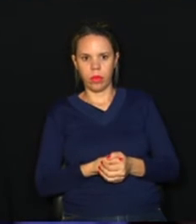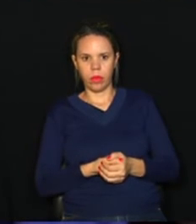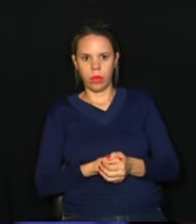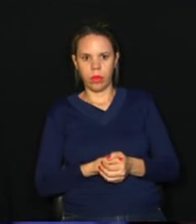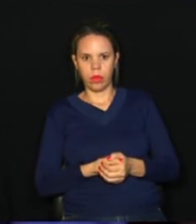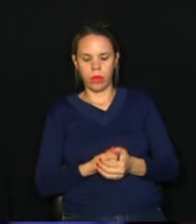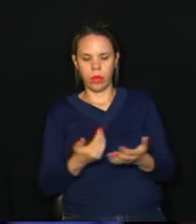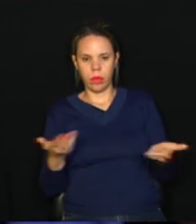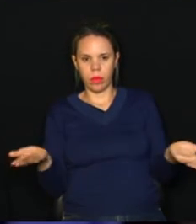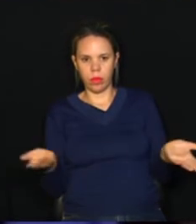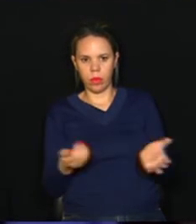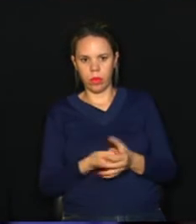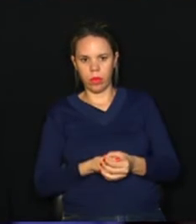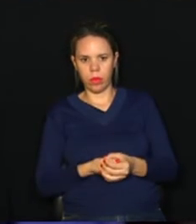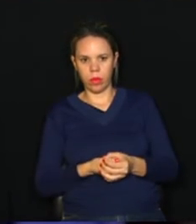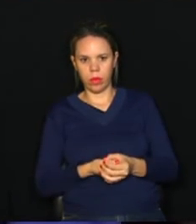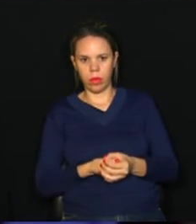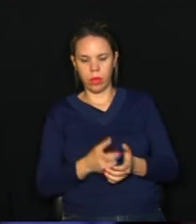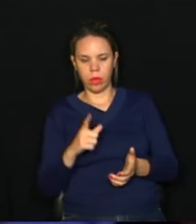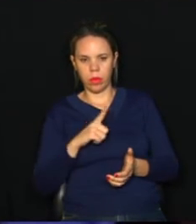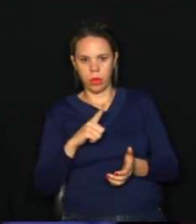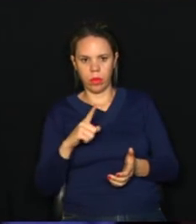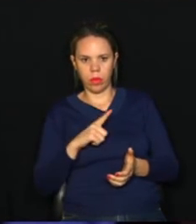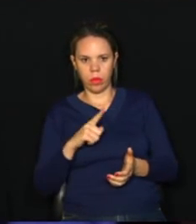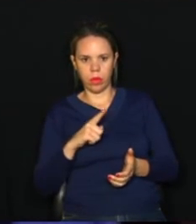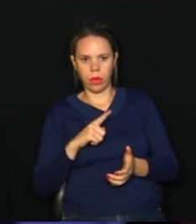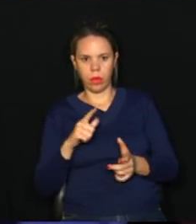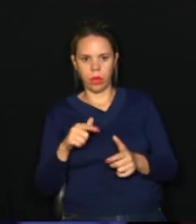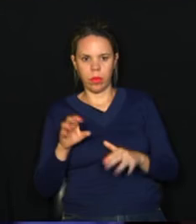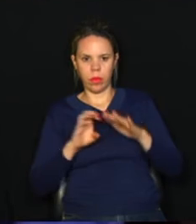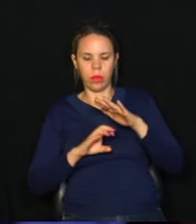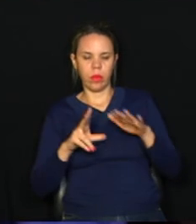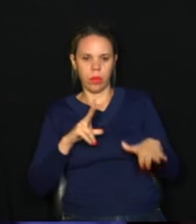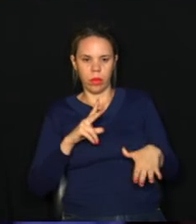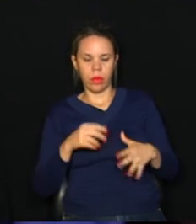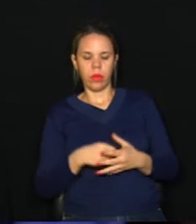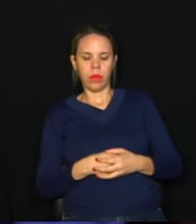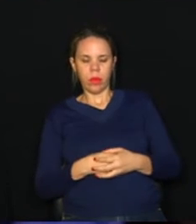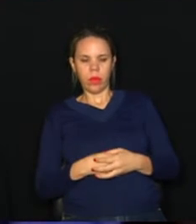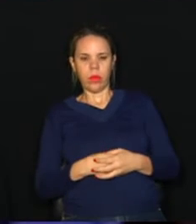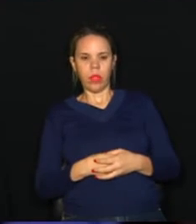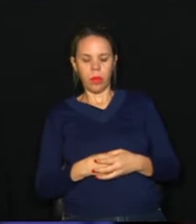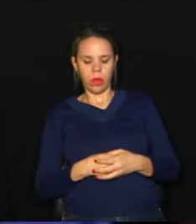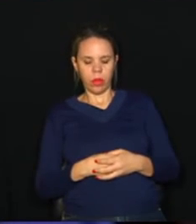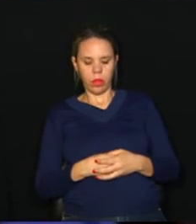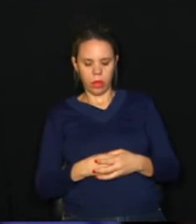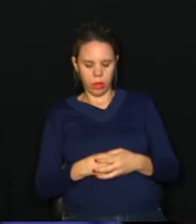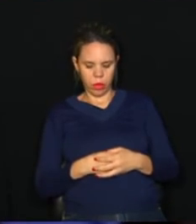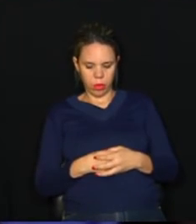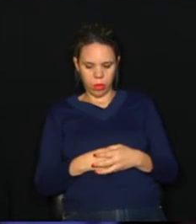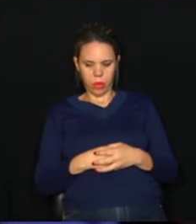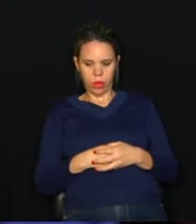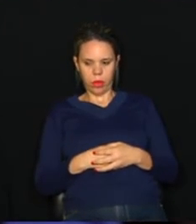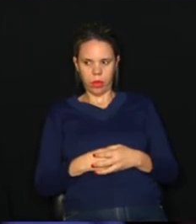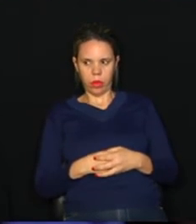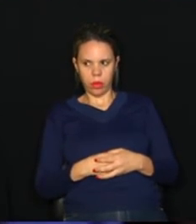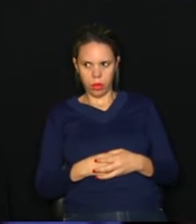Então, há espaço tanto para a iniciativa privada como necessidade do setor